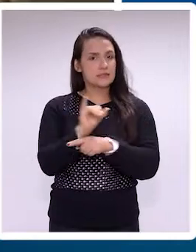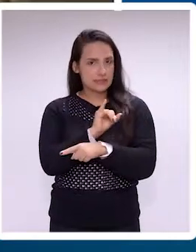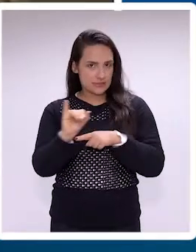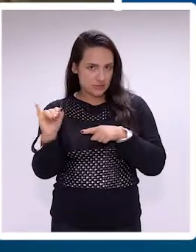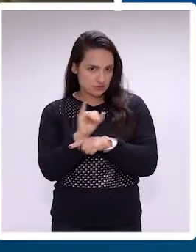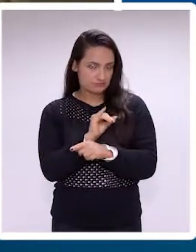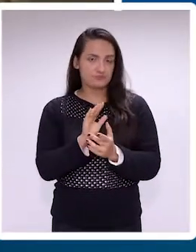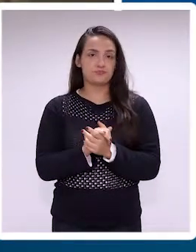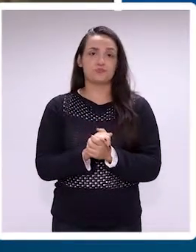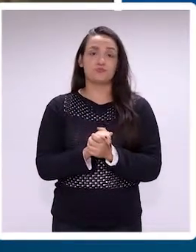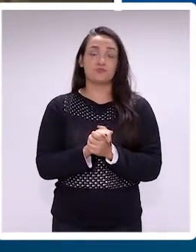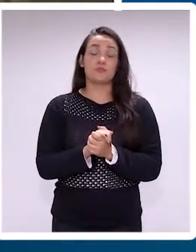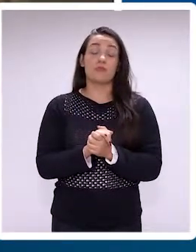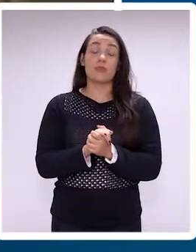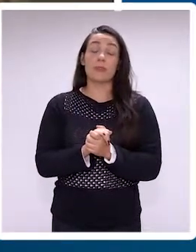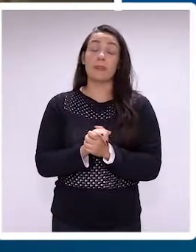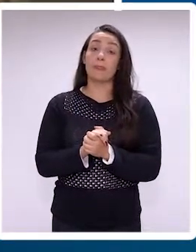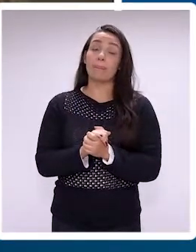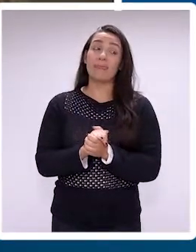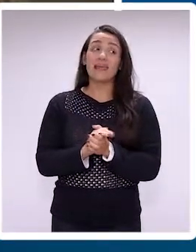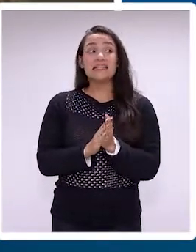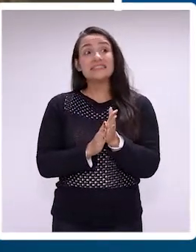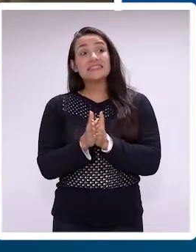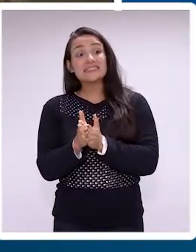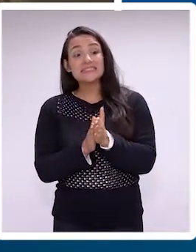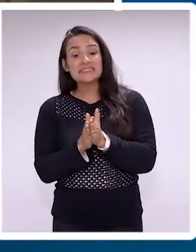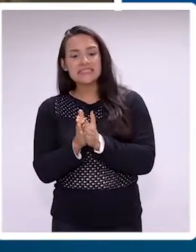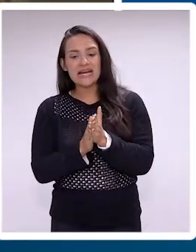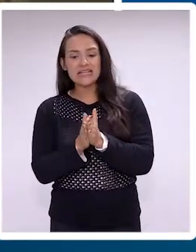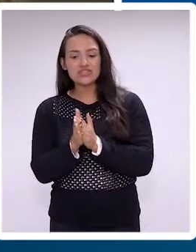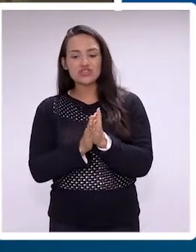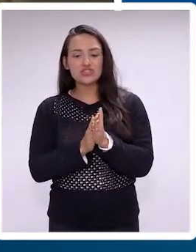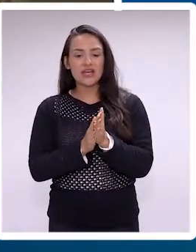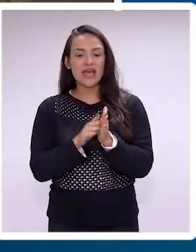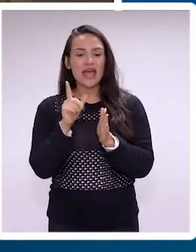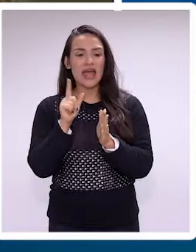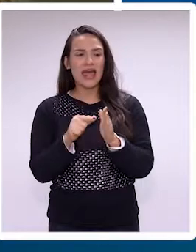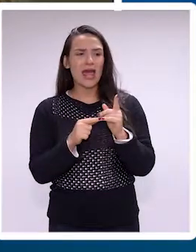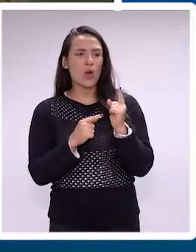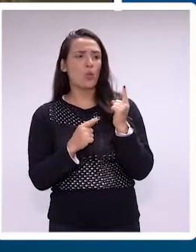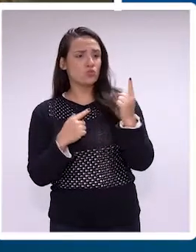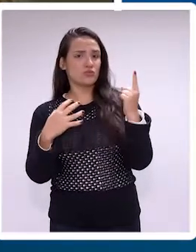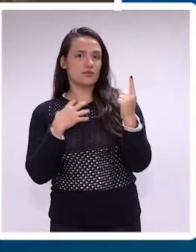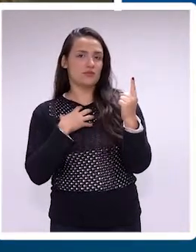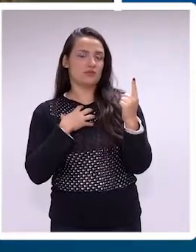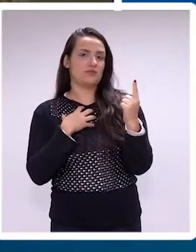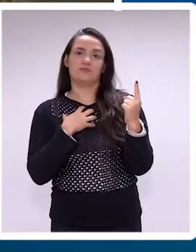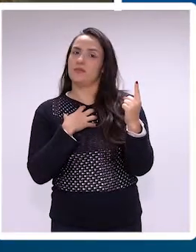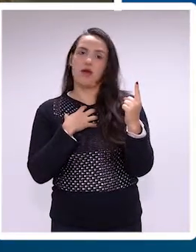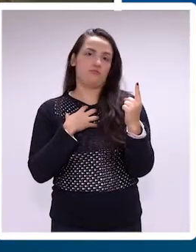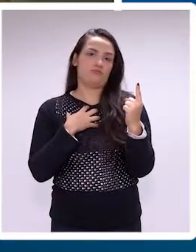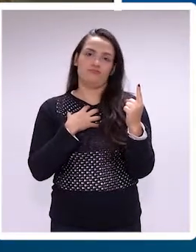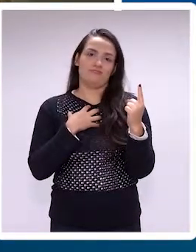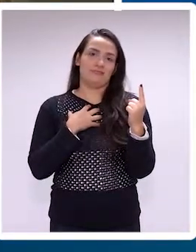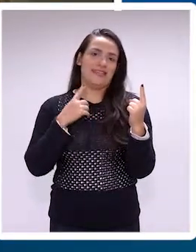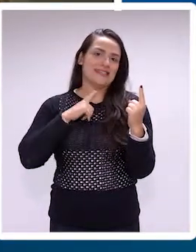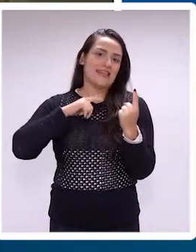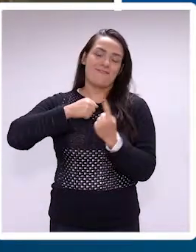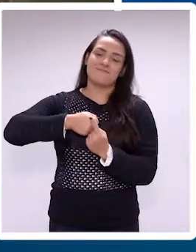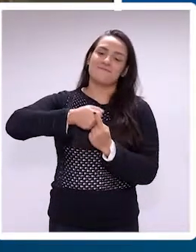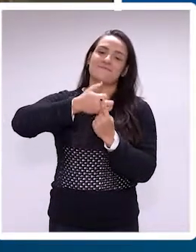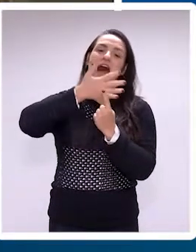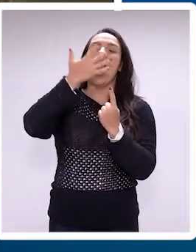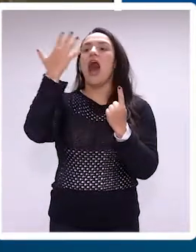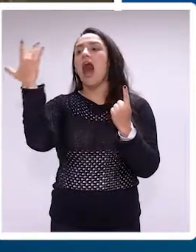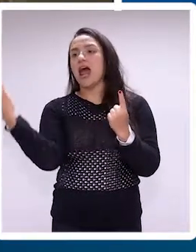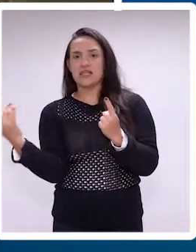tratamento, porque a ansiedade não é uma só, não é só uma expressão. Essa que eu